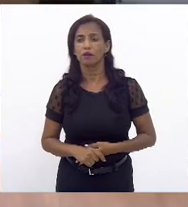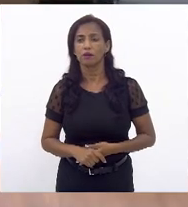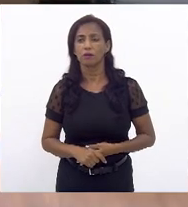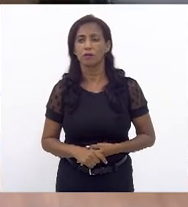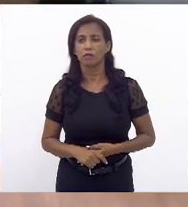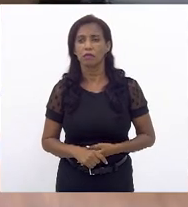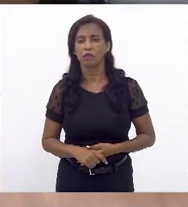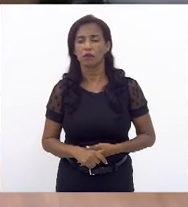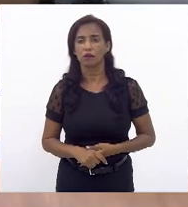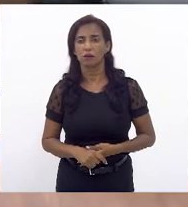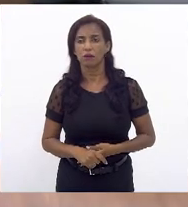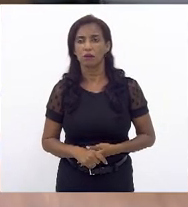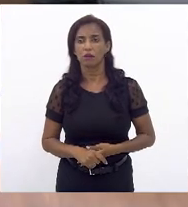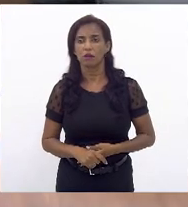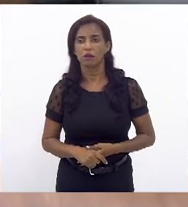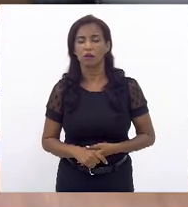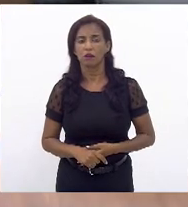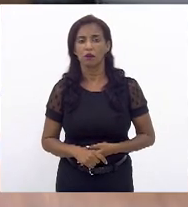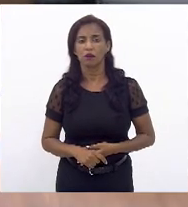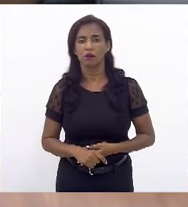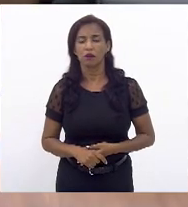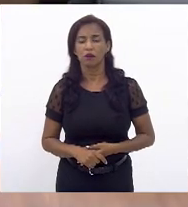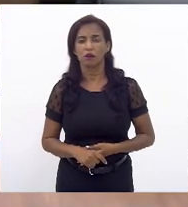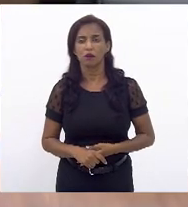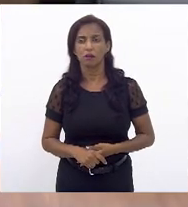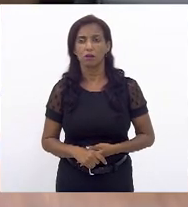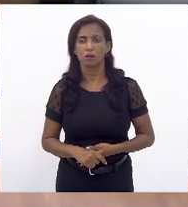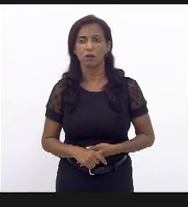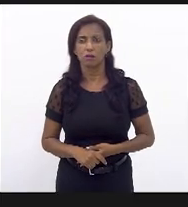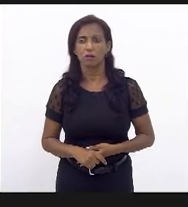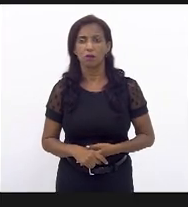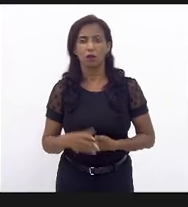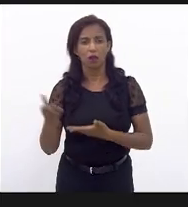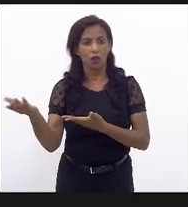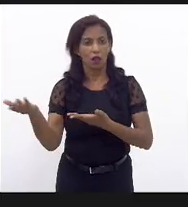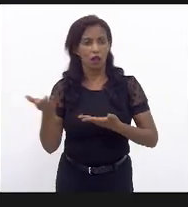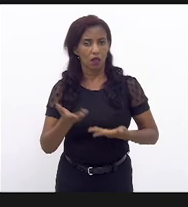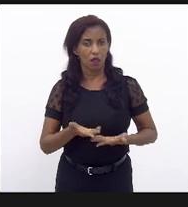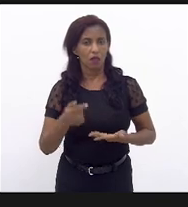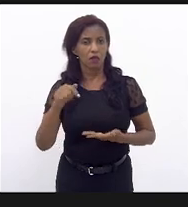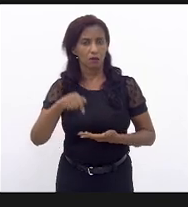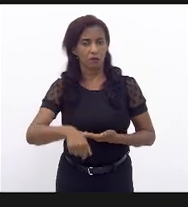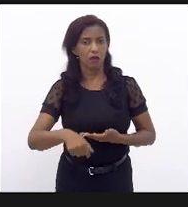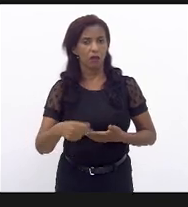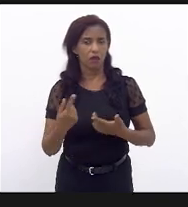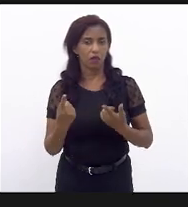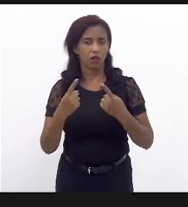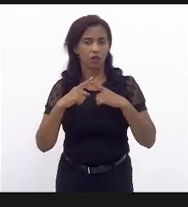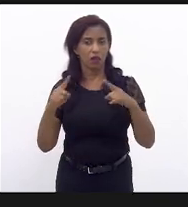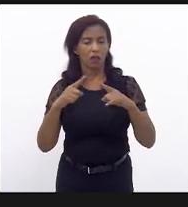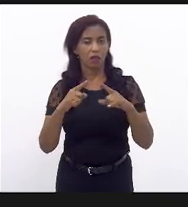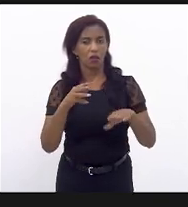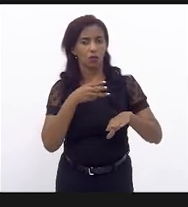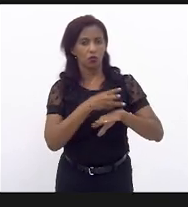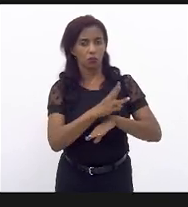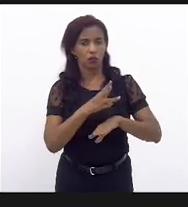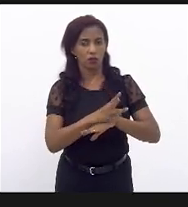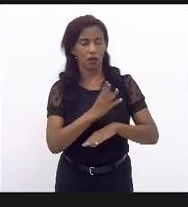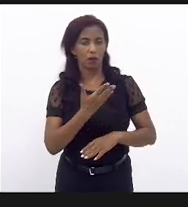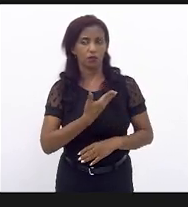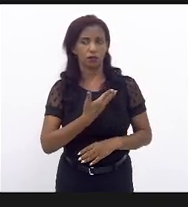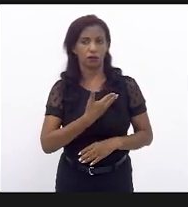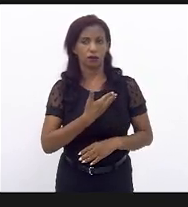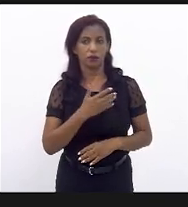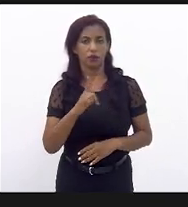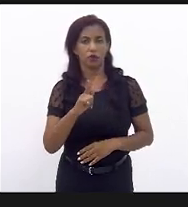até... Vou concluir, presidente, vou concluir. Recebi até aqui uma crítica pelo meu zap agora de um fraterno amigo,